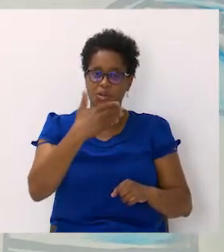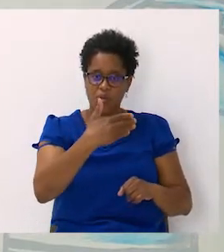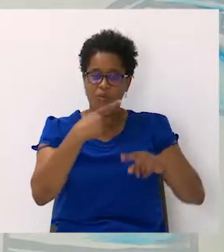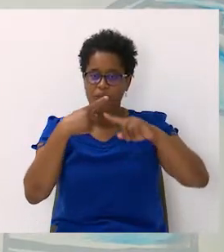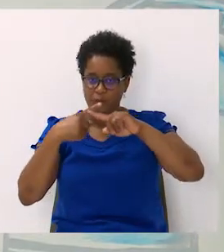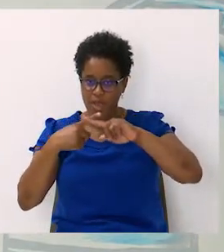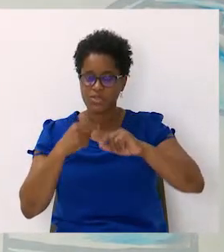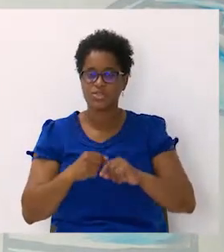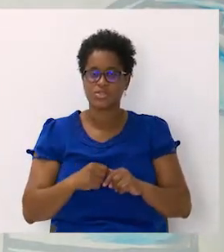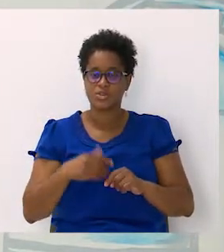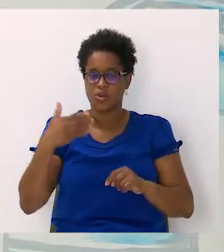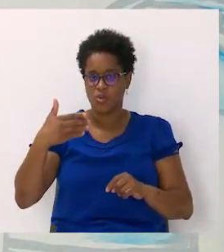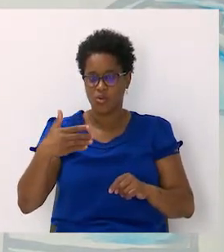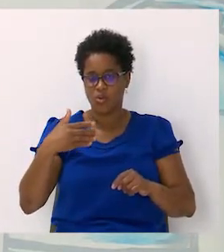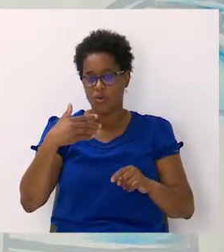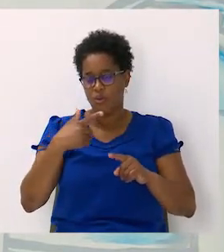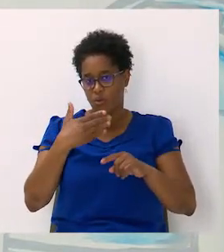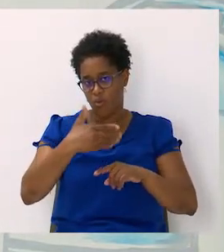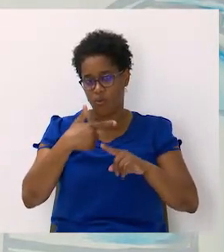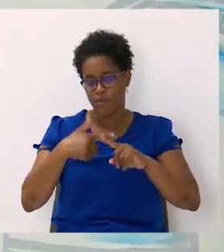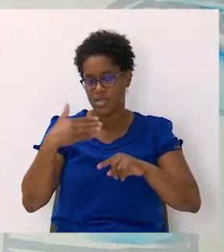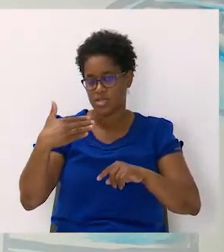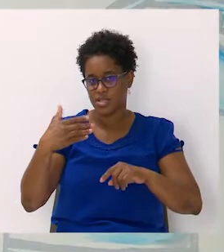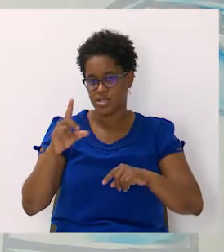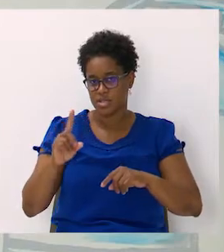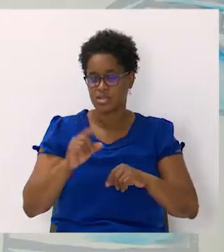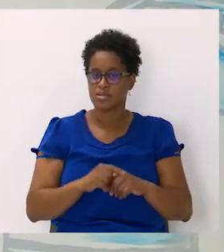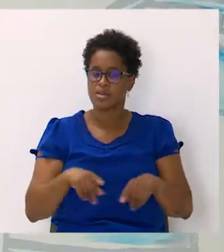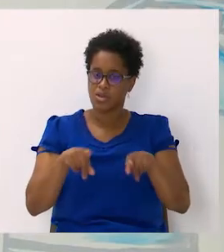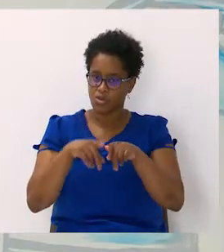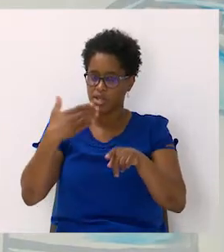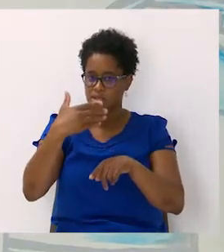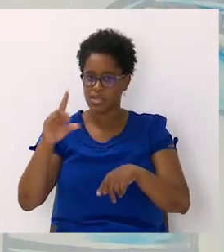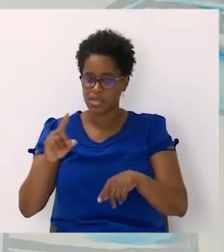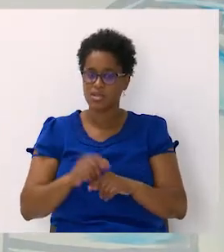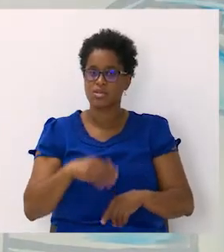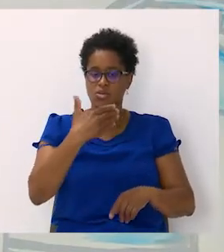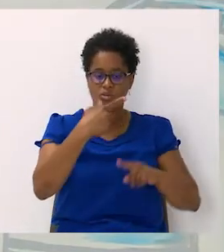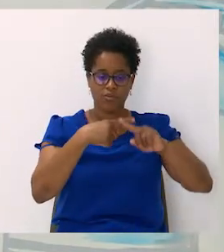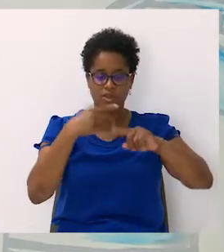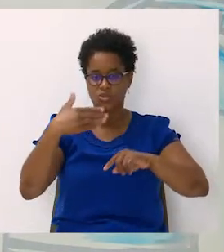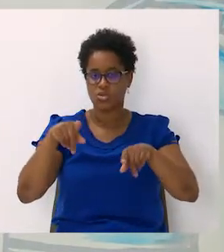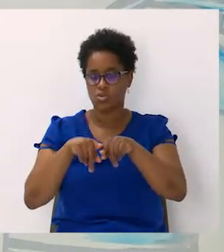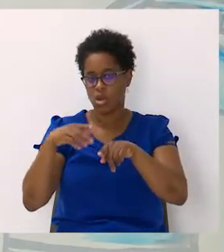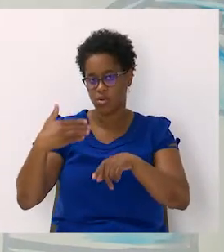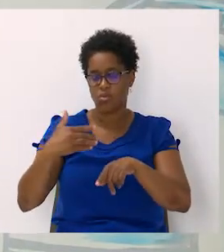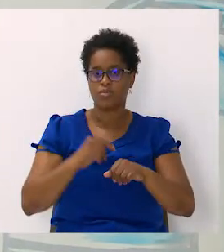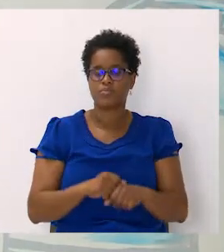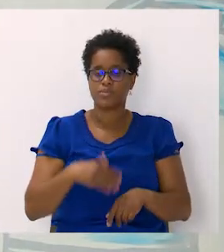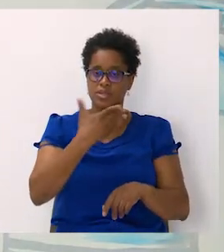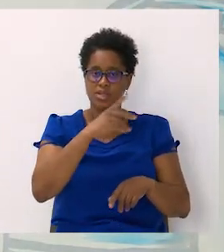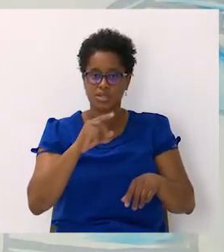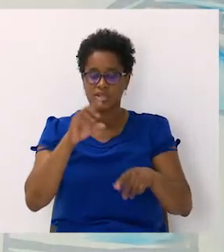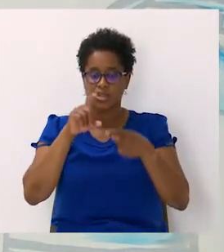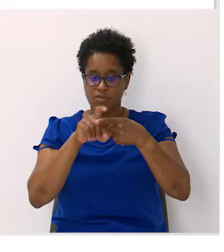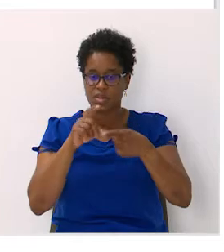1 vezes 1 vezes 16 é 16, 1 vezes 1 é 1.